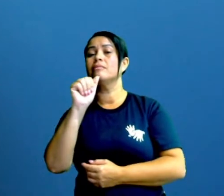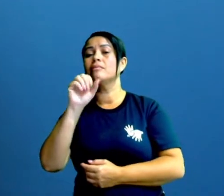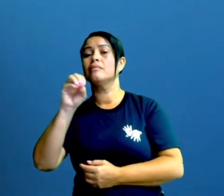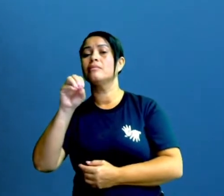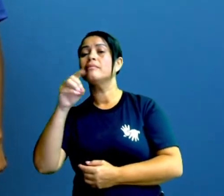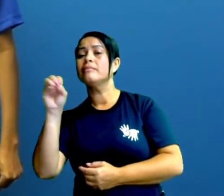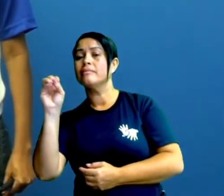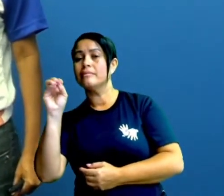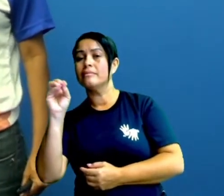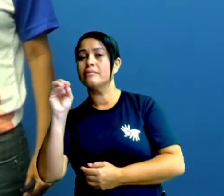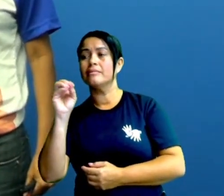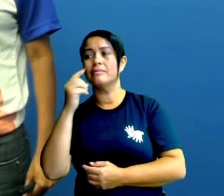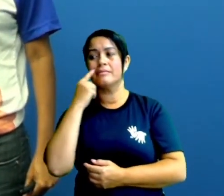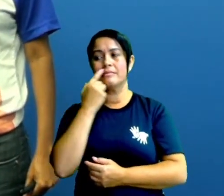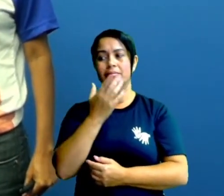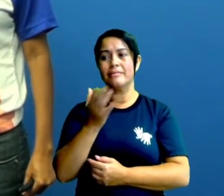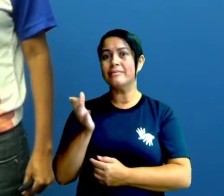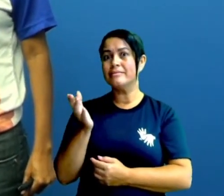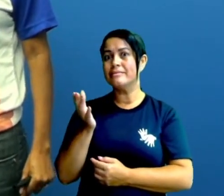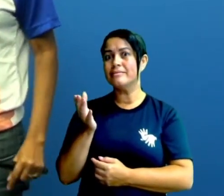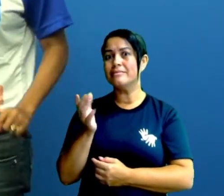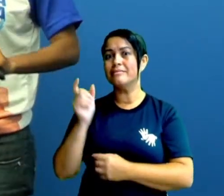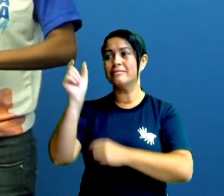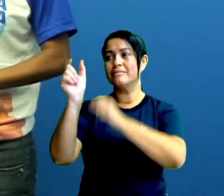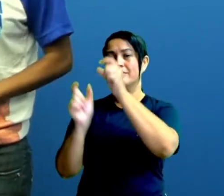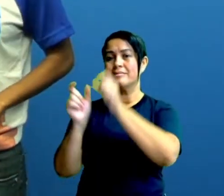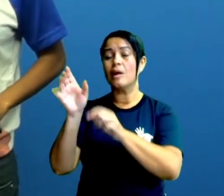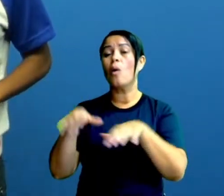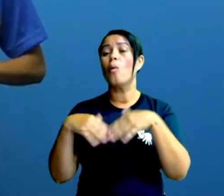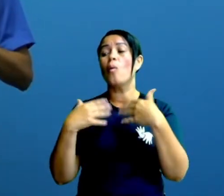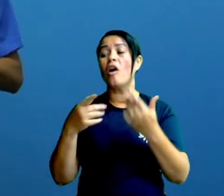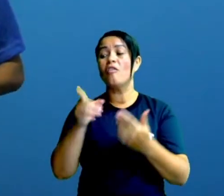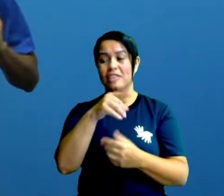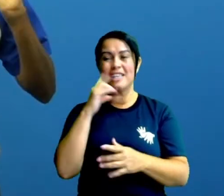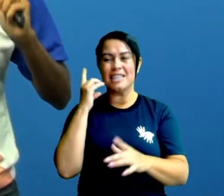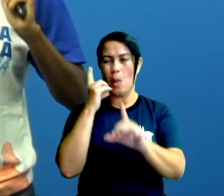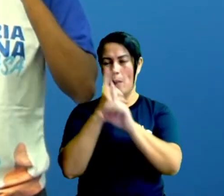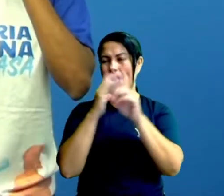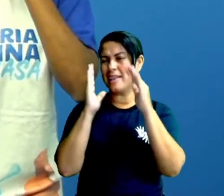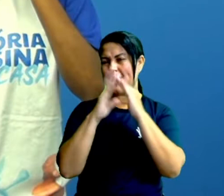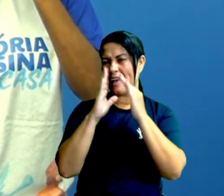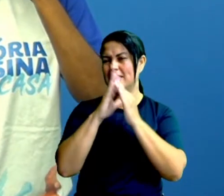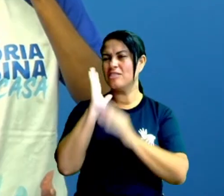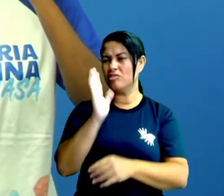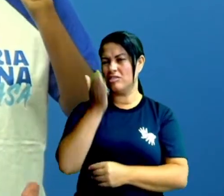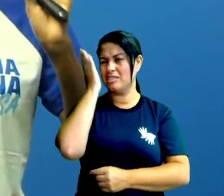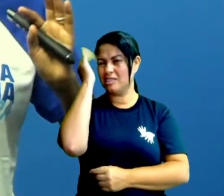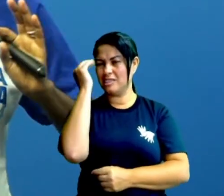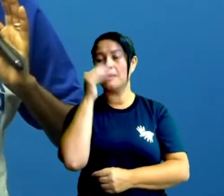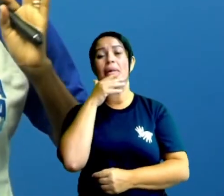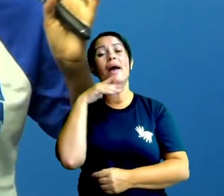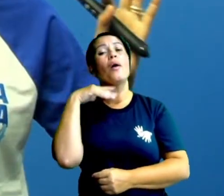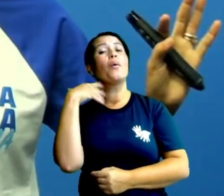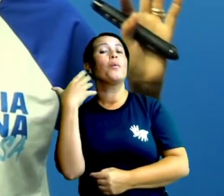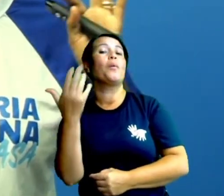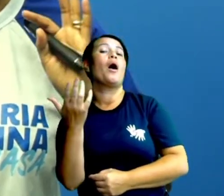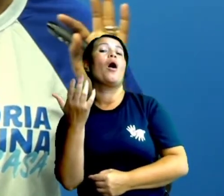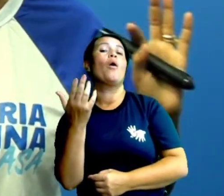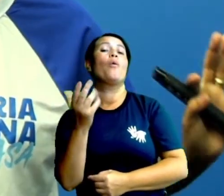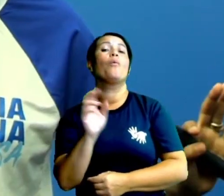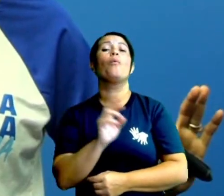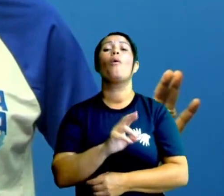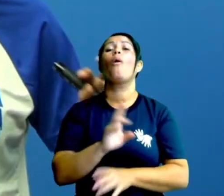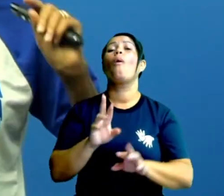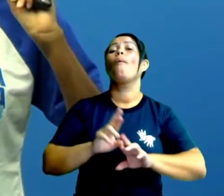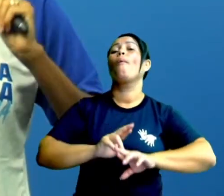o cão e aí vocês em casa já descobriram Qual é o